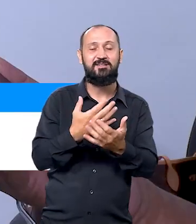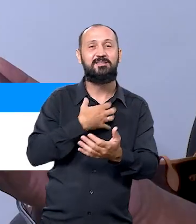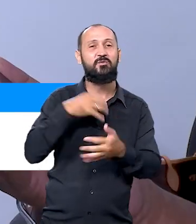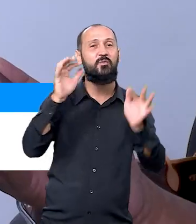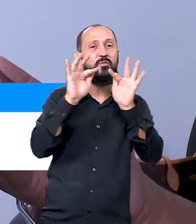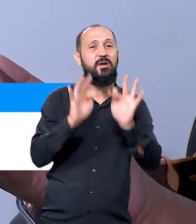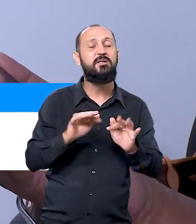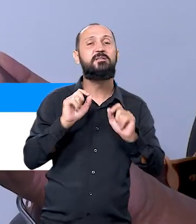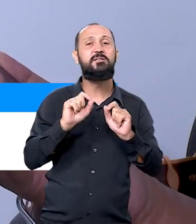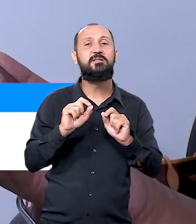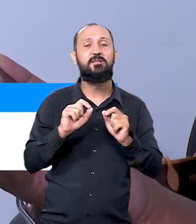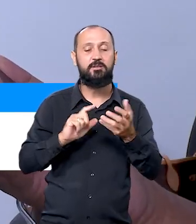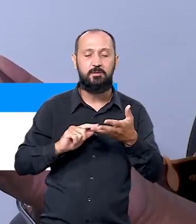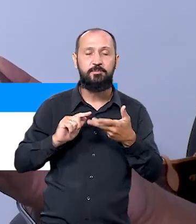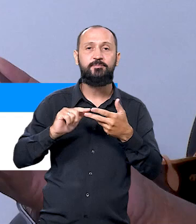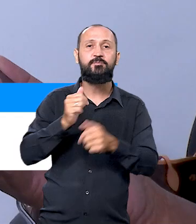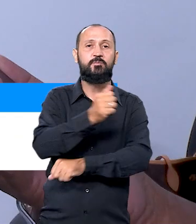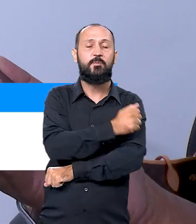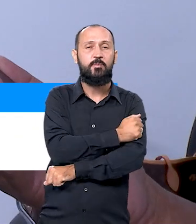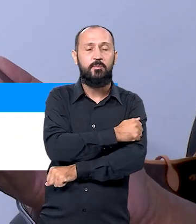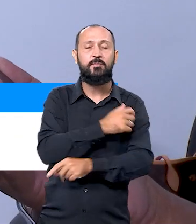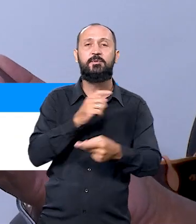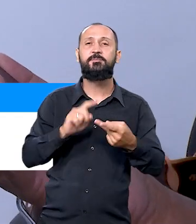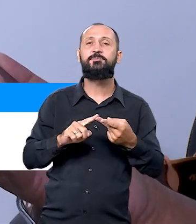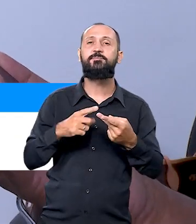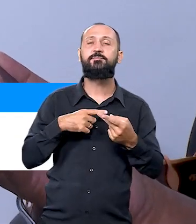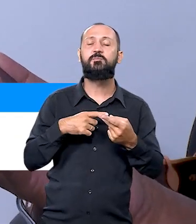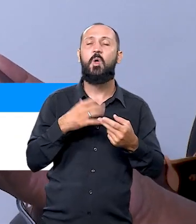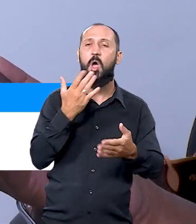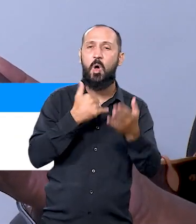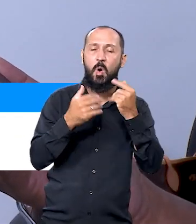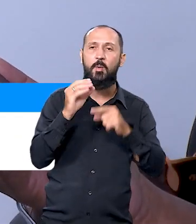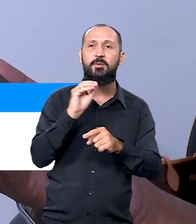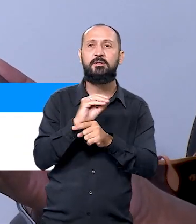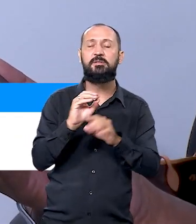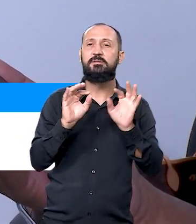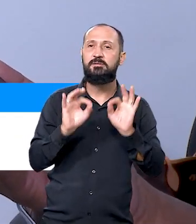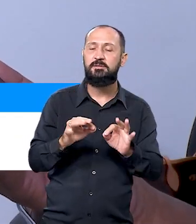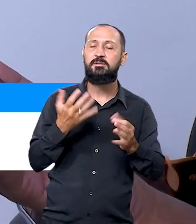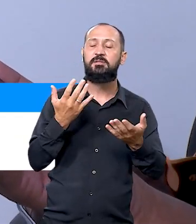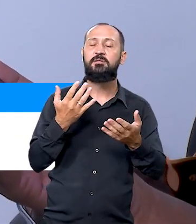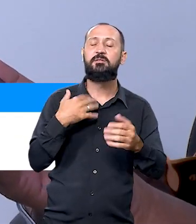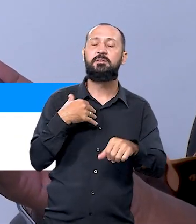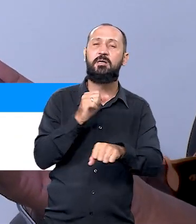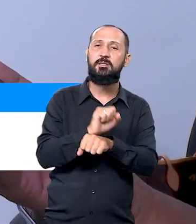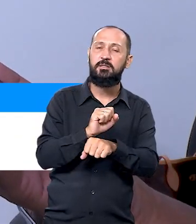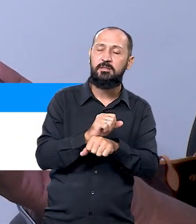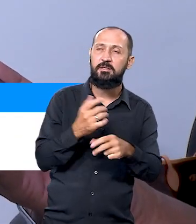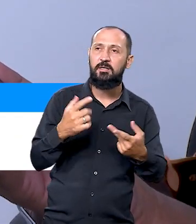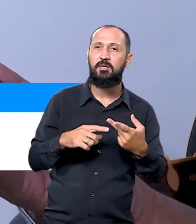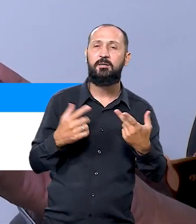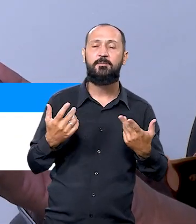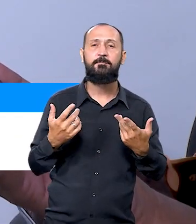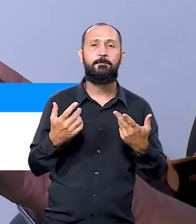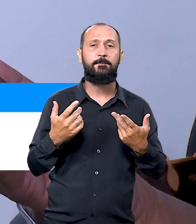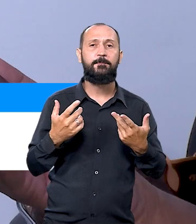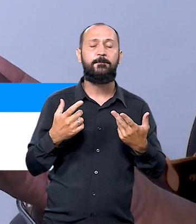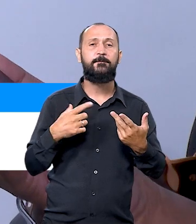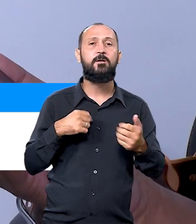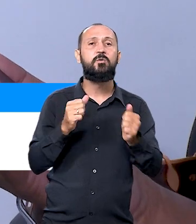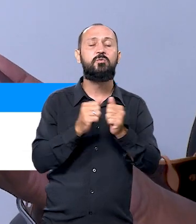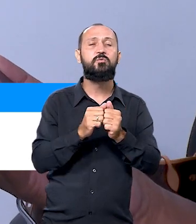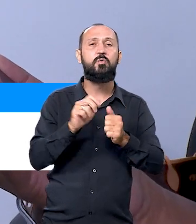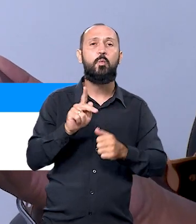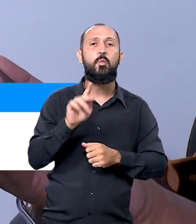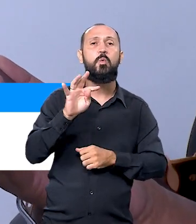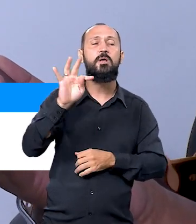gente fica feliz de saber que todos os alunos aí com merenda escolar em dia a questão do transporte a questão também